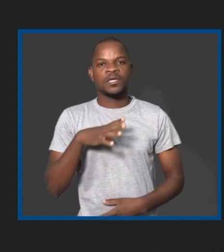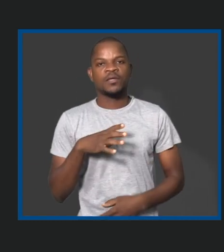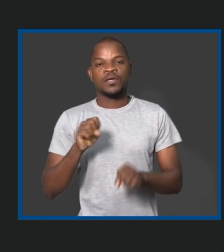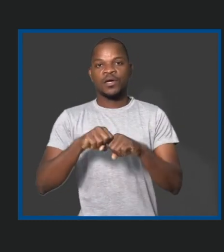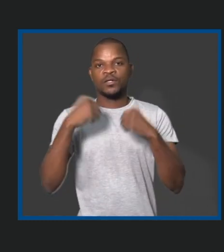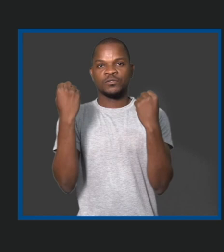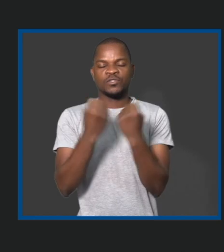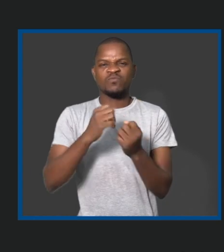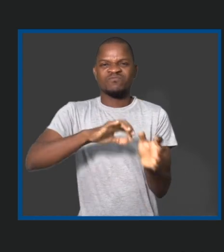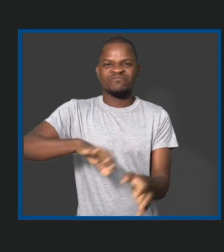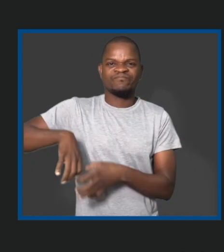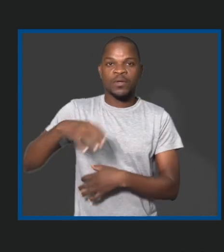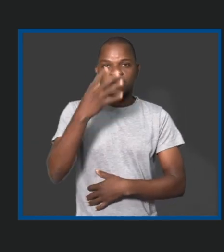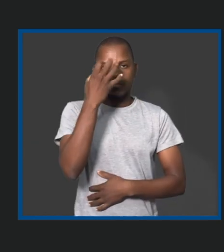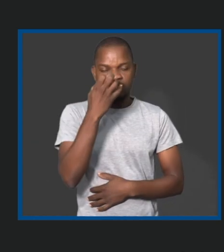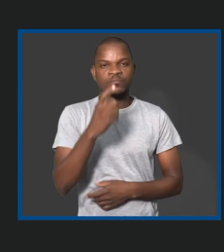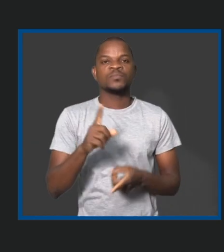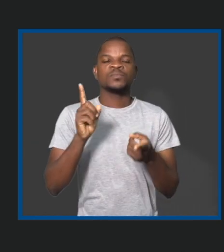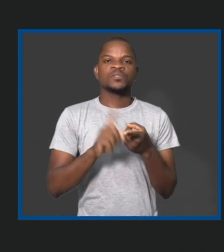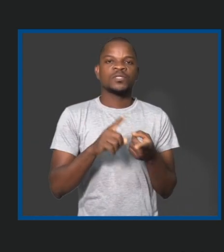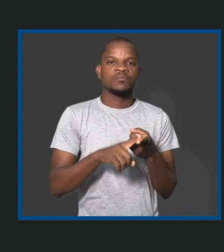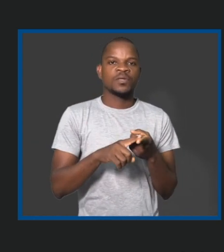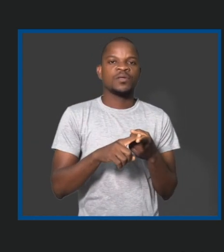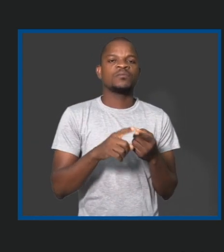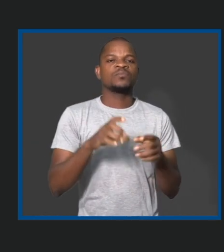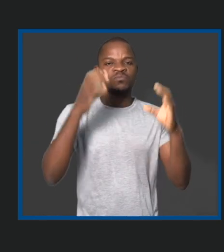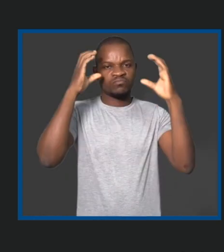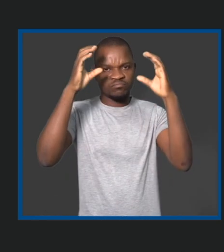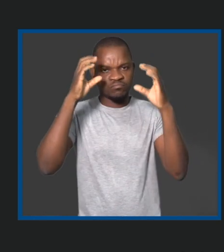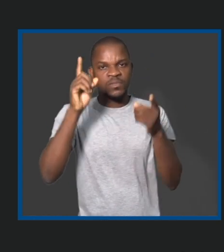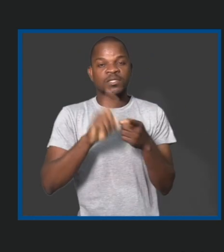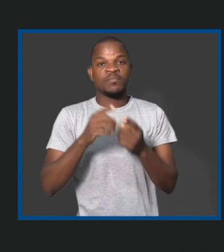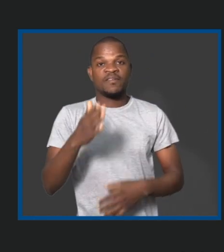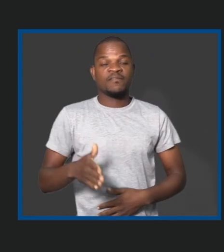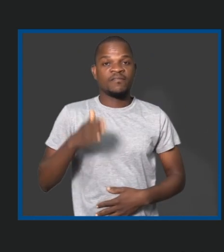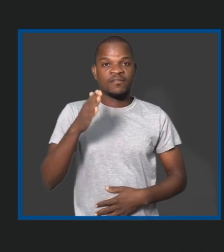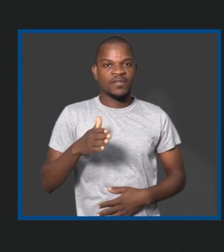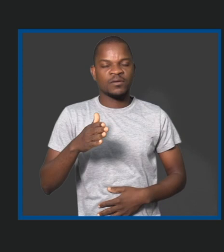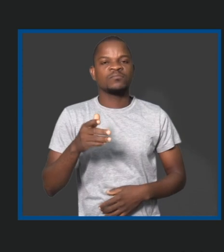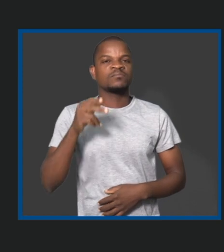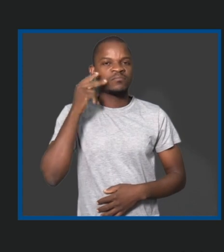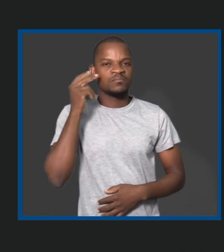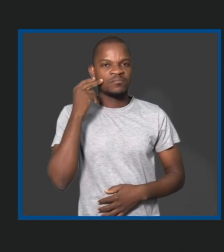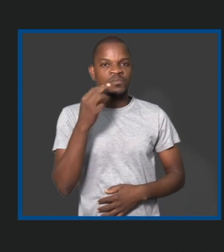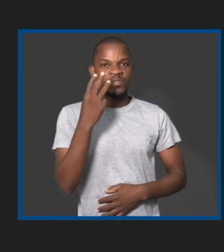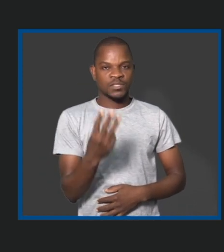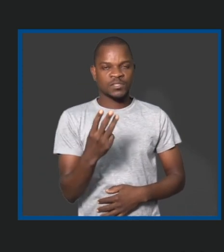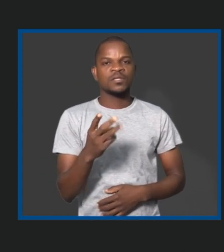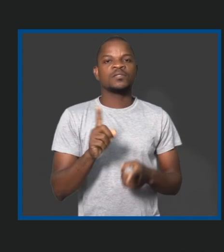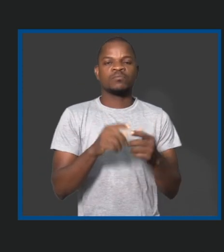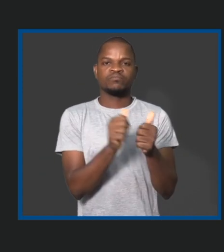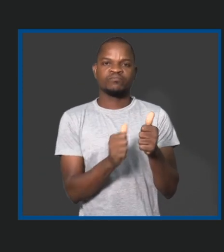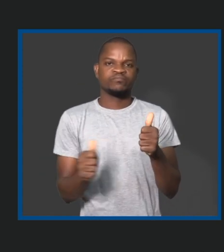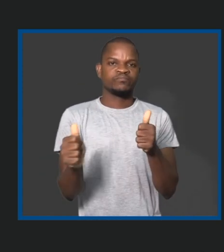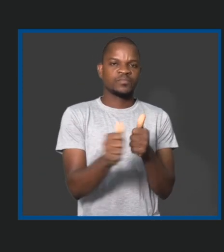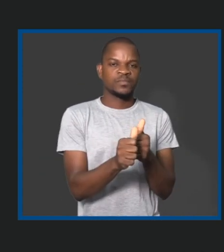moçambicano. Trata-se da Associação Black Bulls de uma gente de Mocuba e Ferroviar de Lixinga,